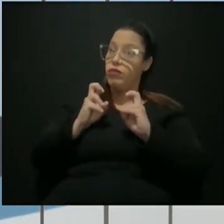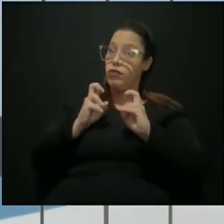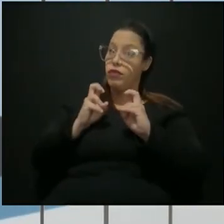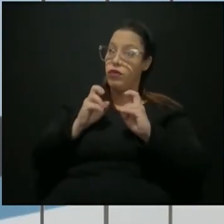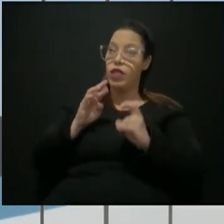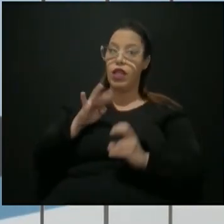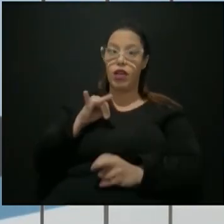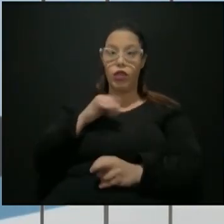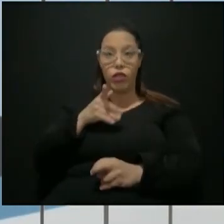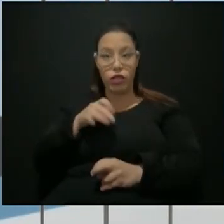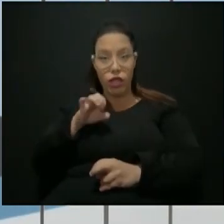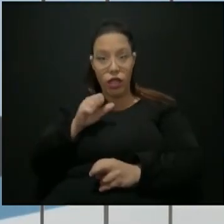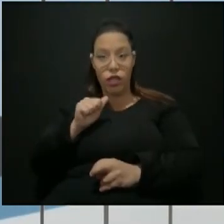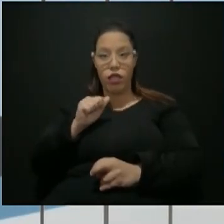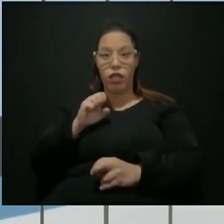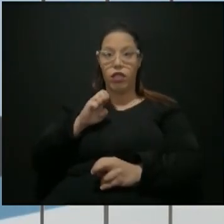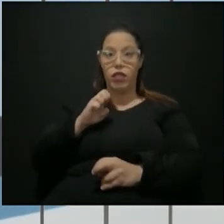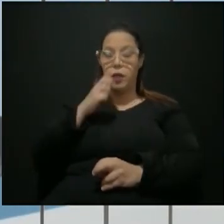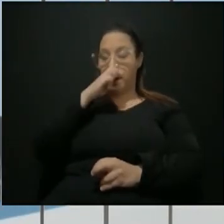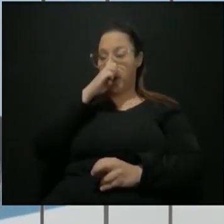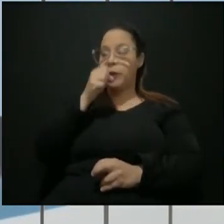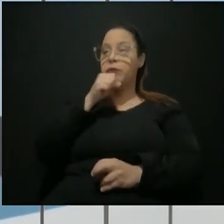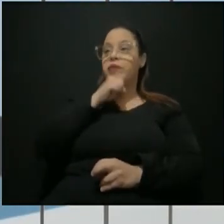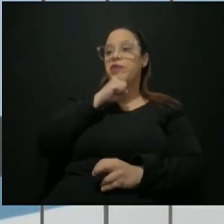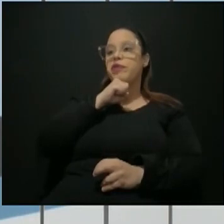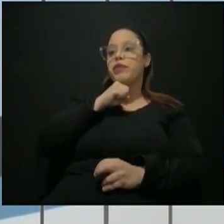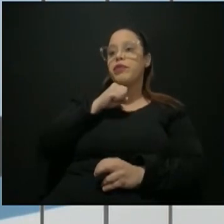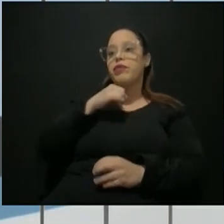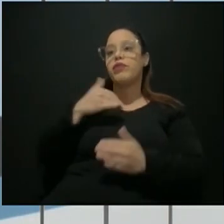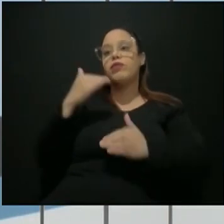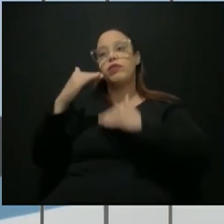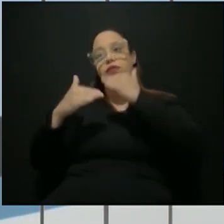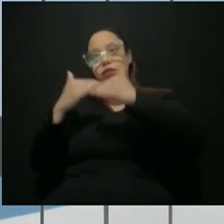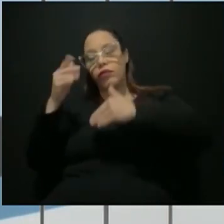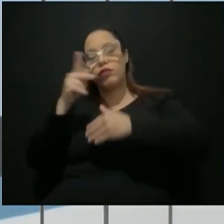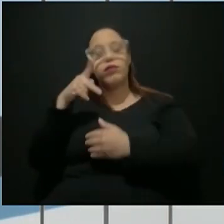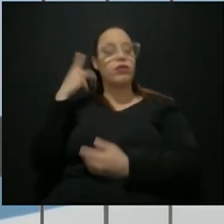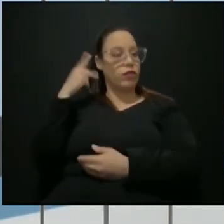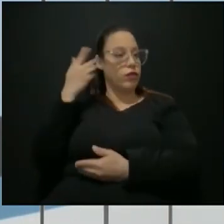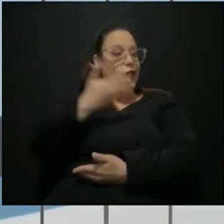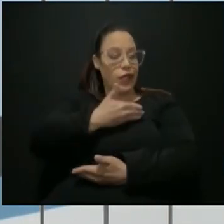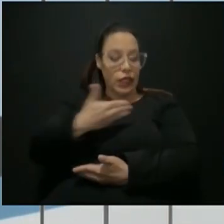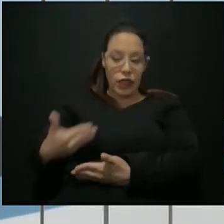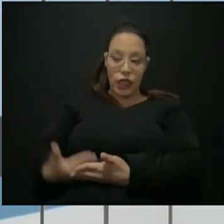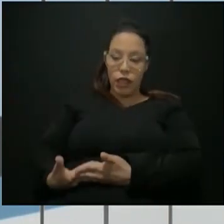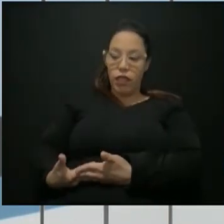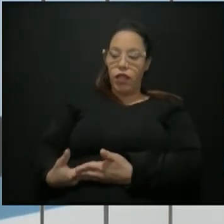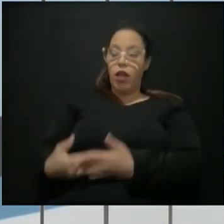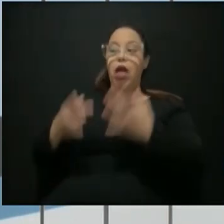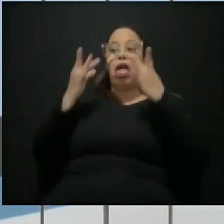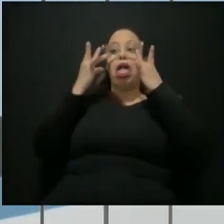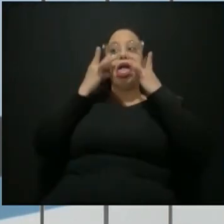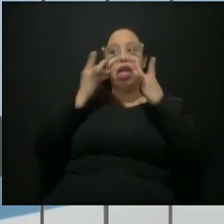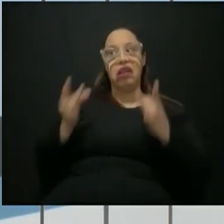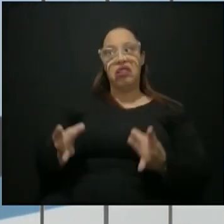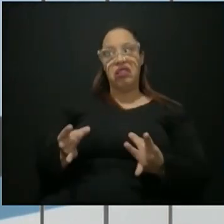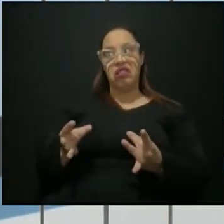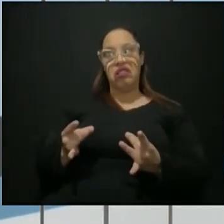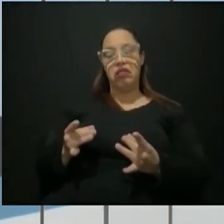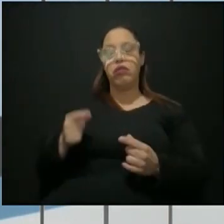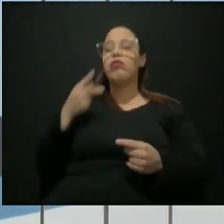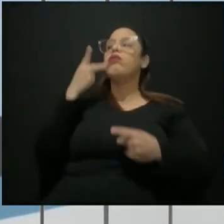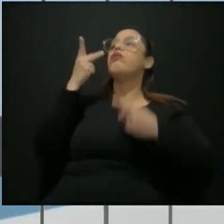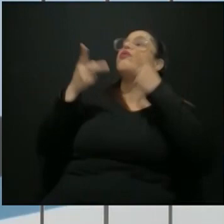pessoas idosas e encontrar as demandas por políticas públicas de forma mais focalizada. Não estou querendo dizer aqui que a gente deve eliminar